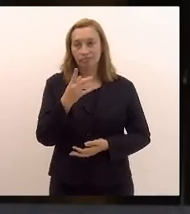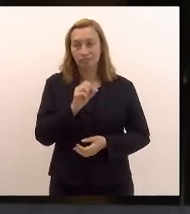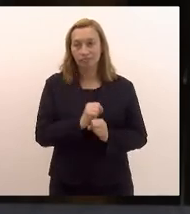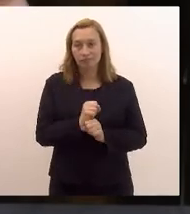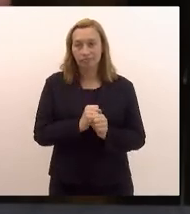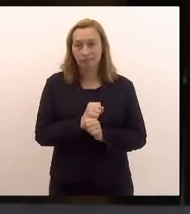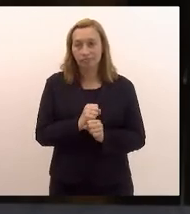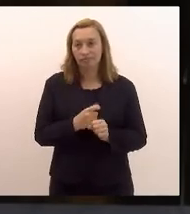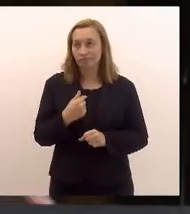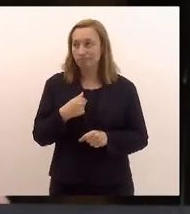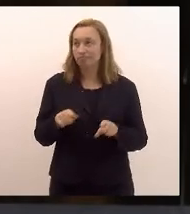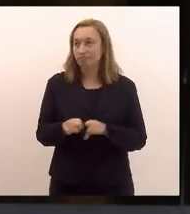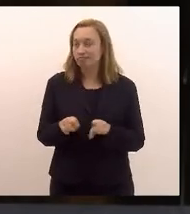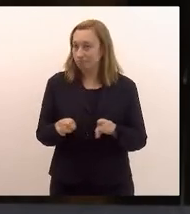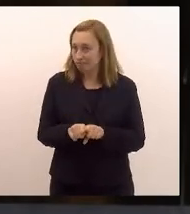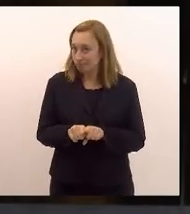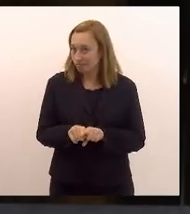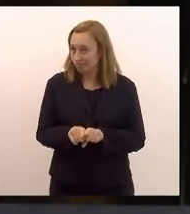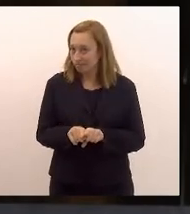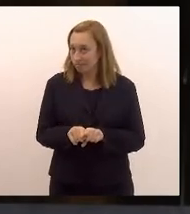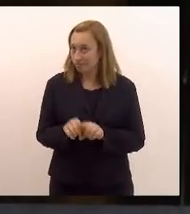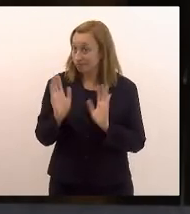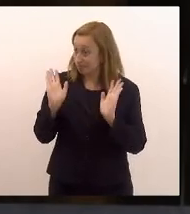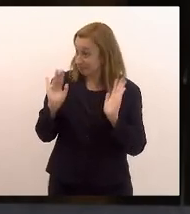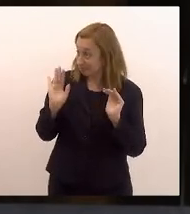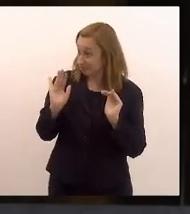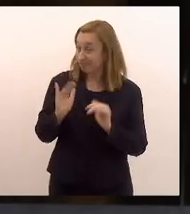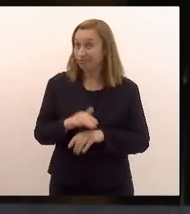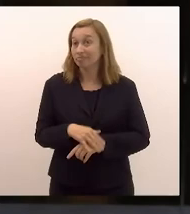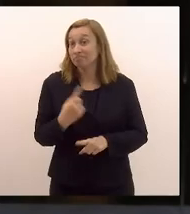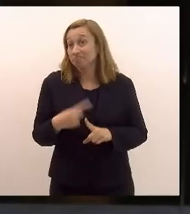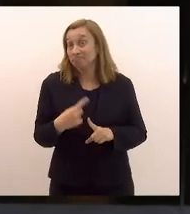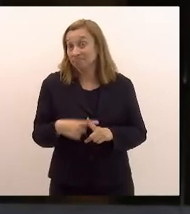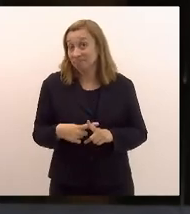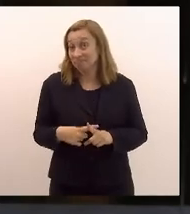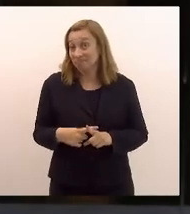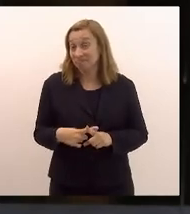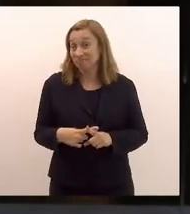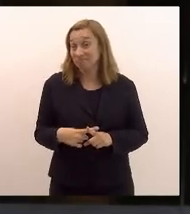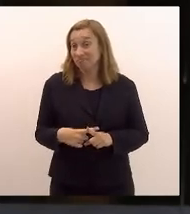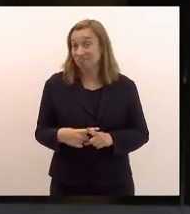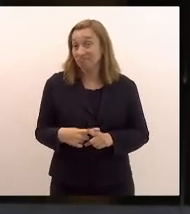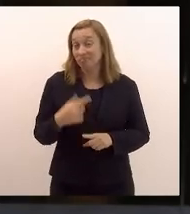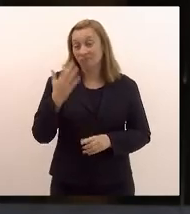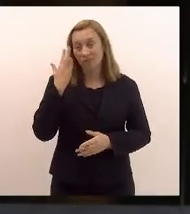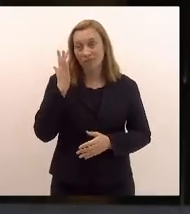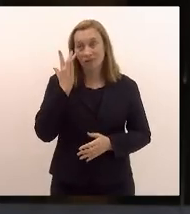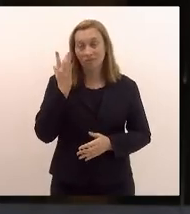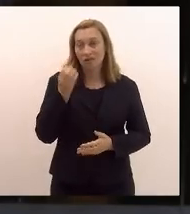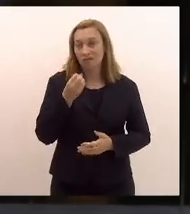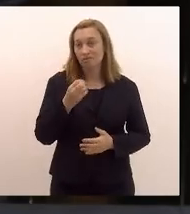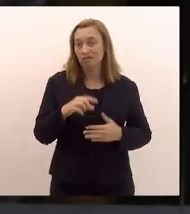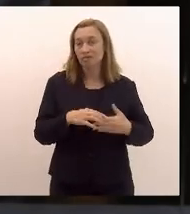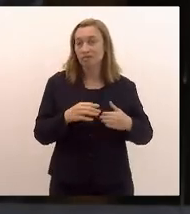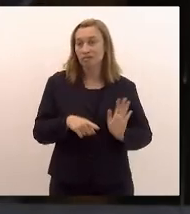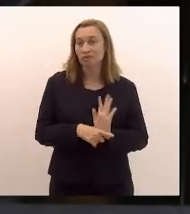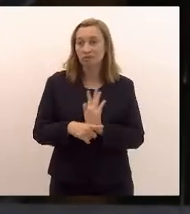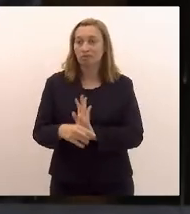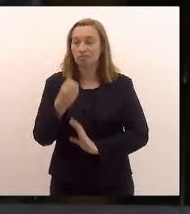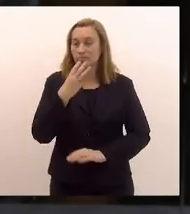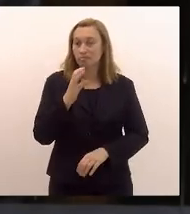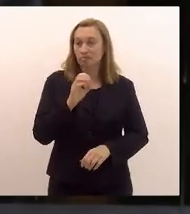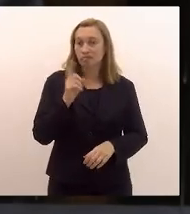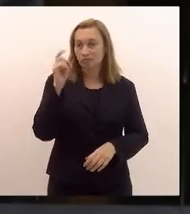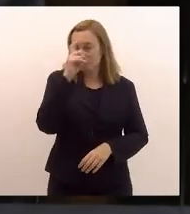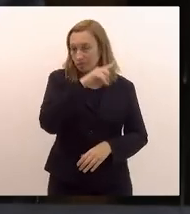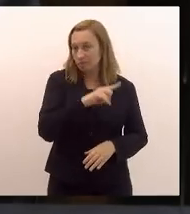e eu também já vou aqui me me despedindo porque eu também já acho que contribui aqui no período difícil